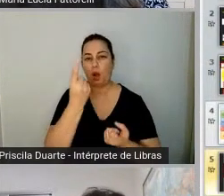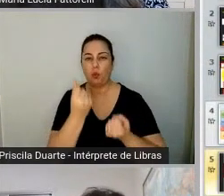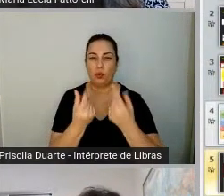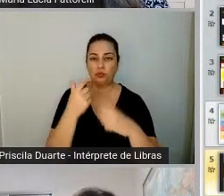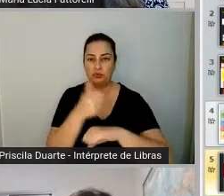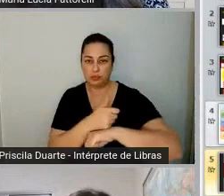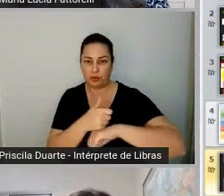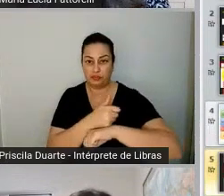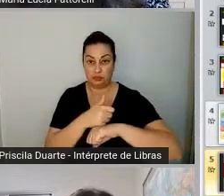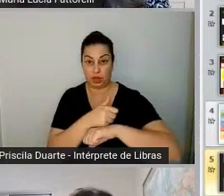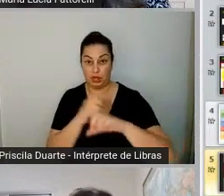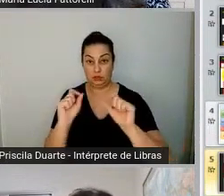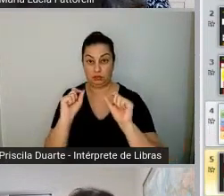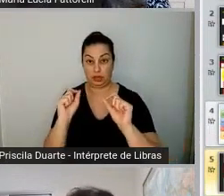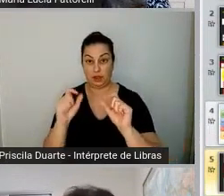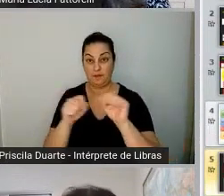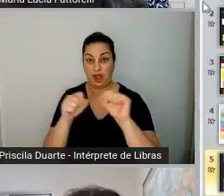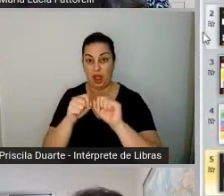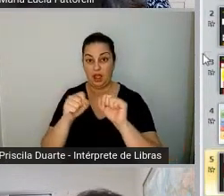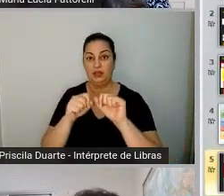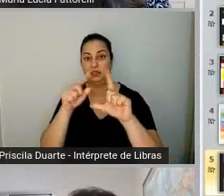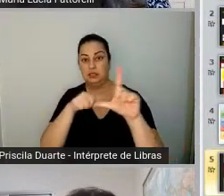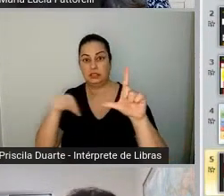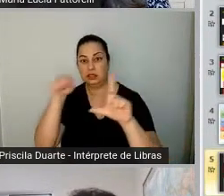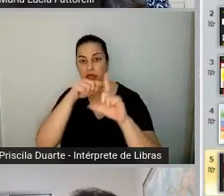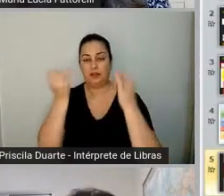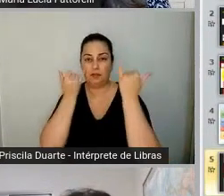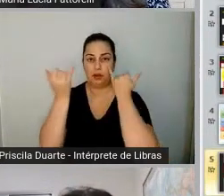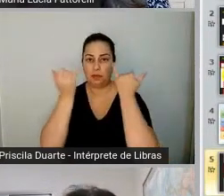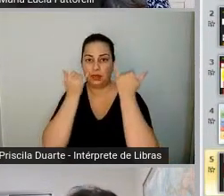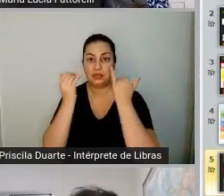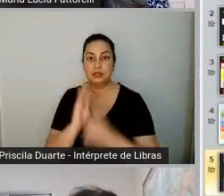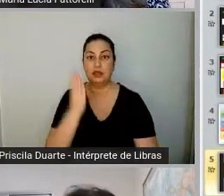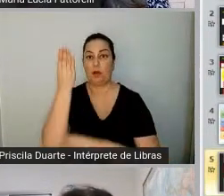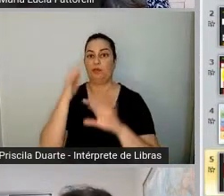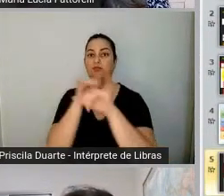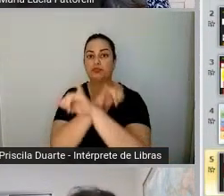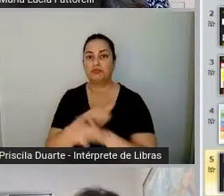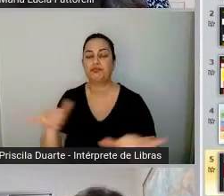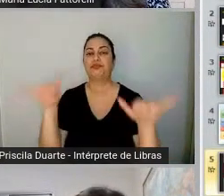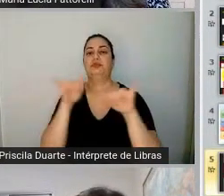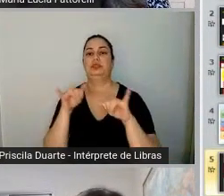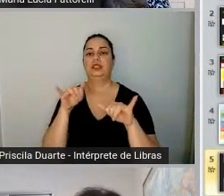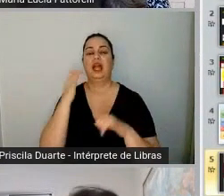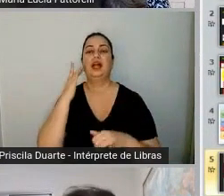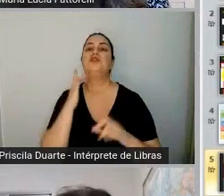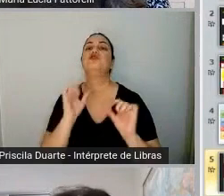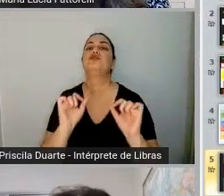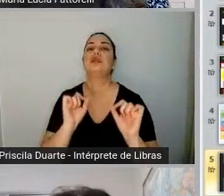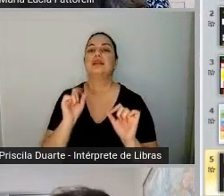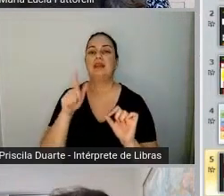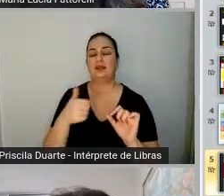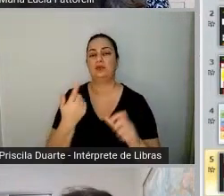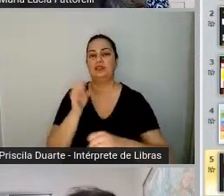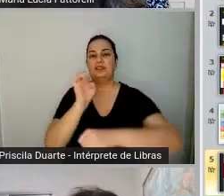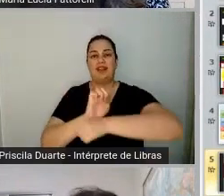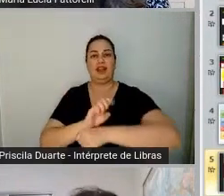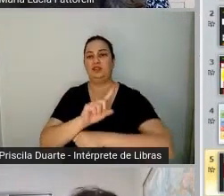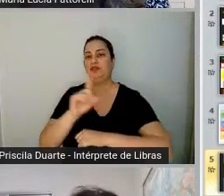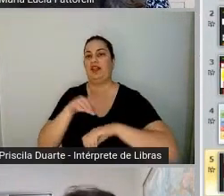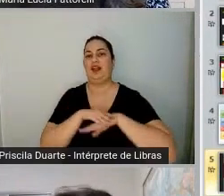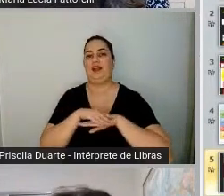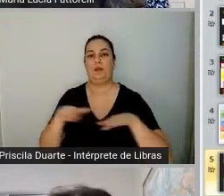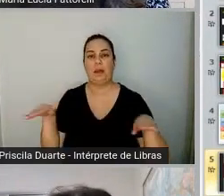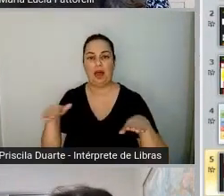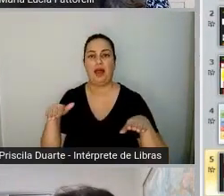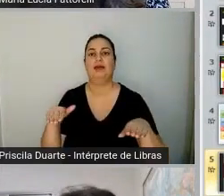que a auditoria da dívida seria um problema, porque iria acabar com o financiamento do Estado, quando, na verdade, não é